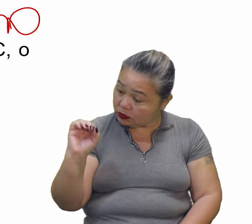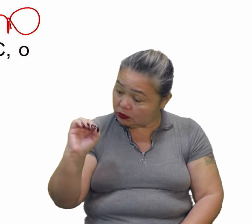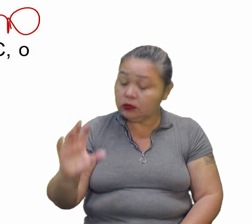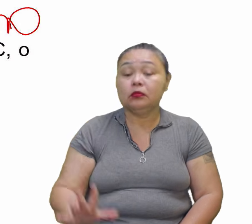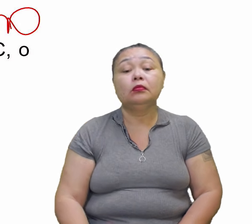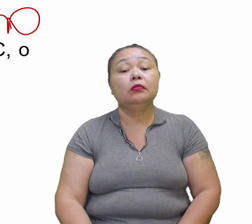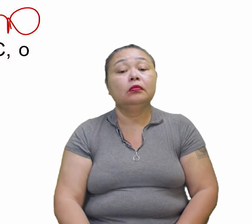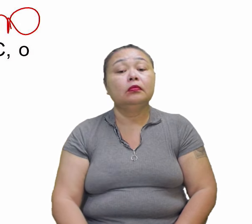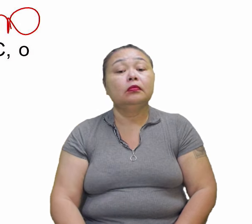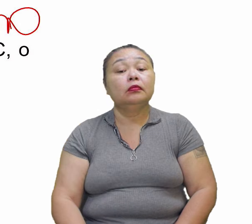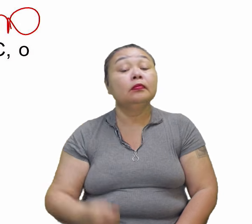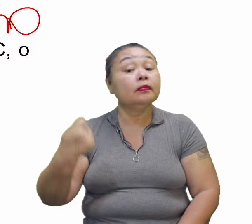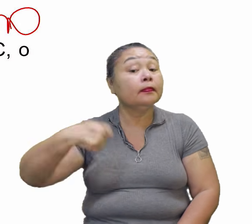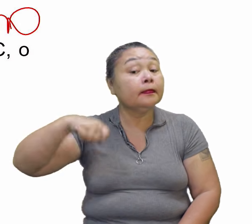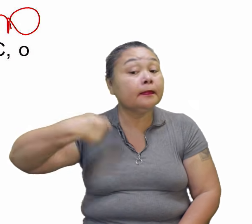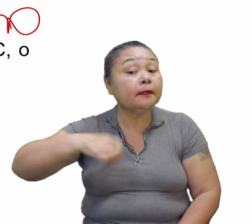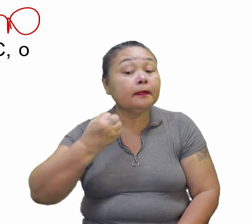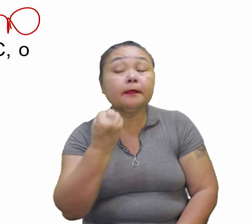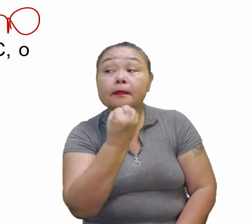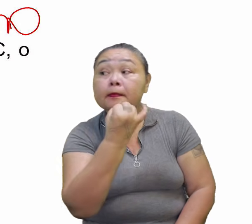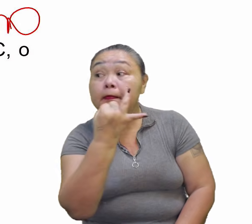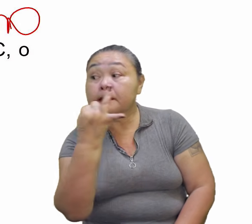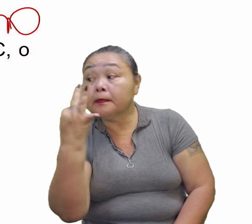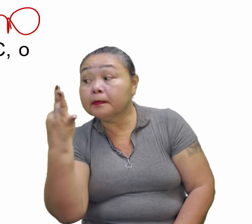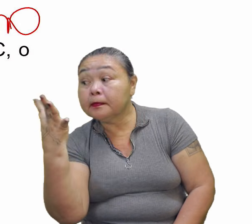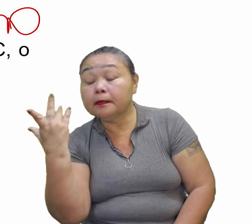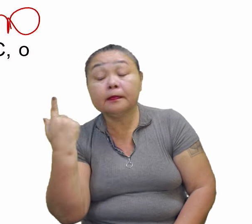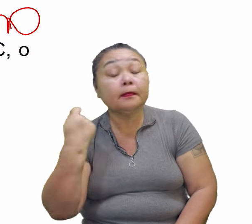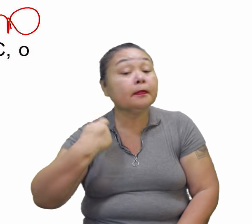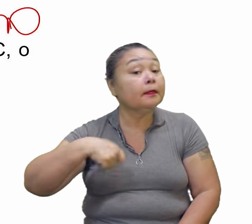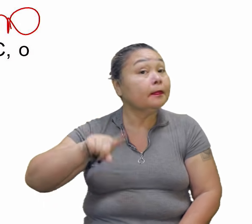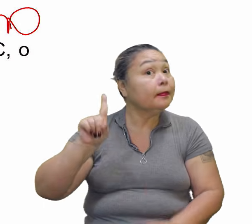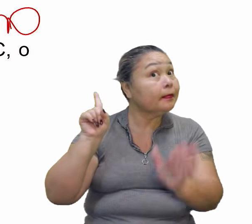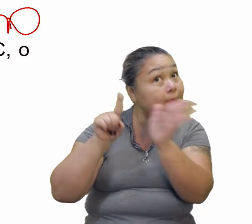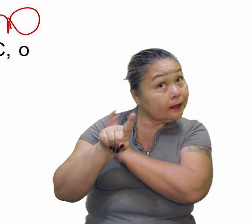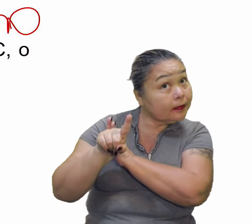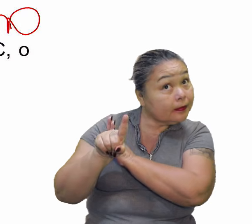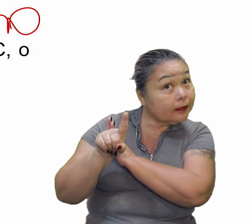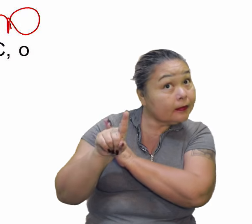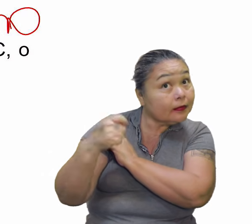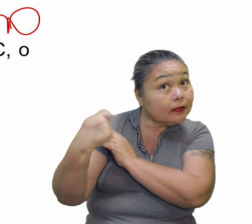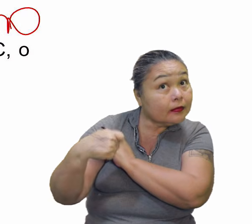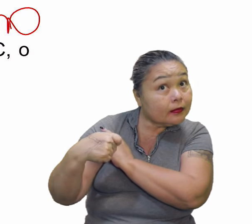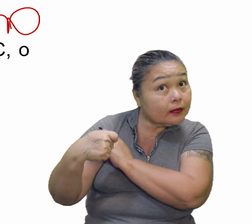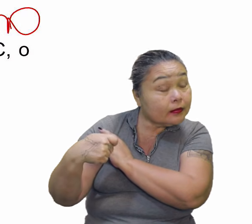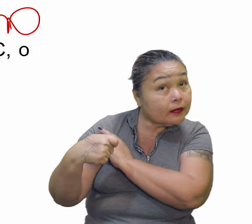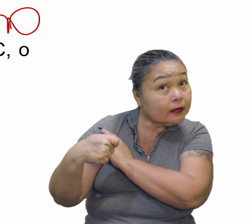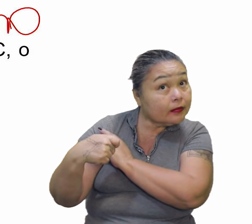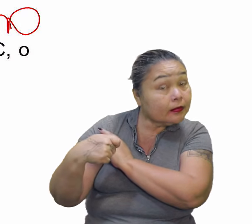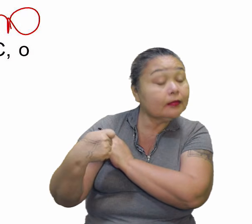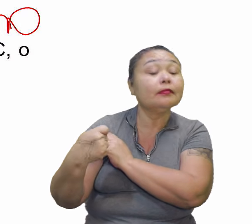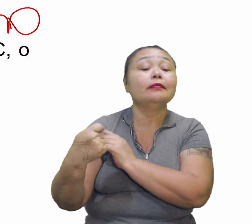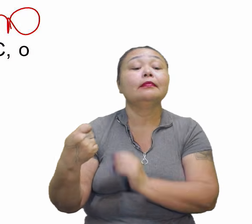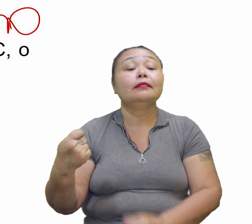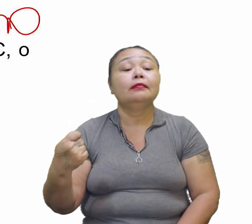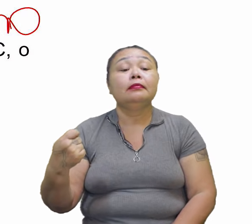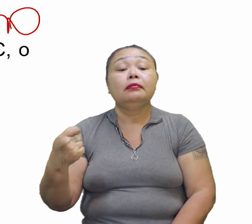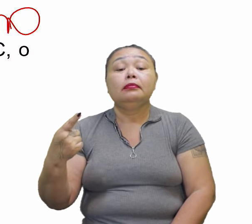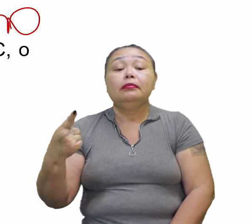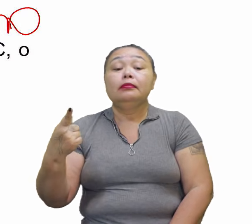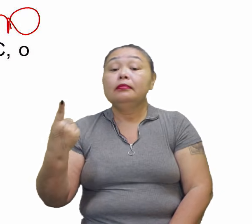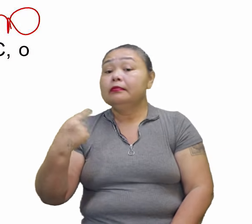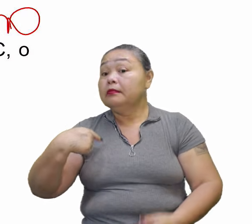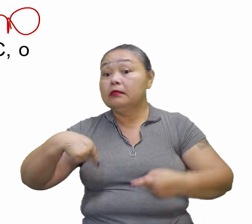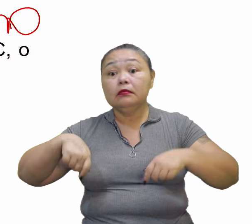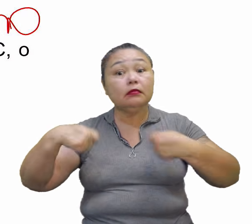alcano. Preciso numerar? É uma pergunta para vocês. Preciso? Vamos lá.